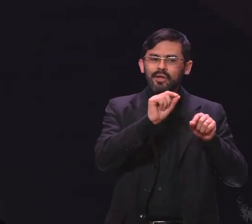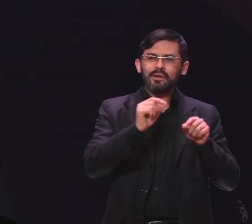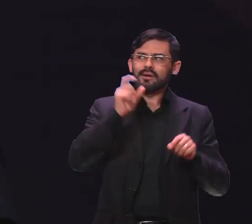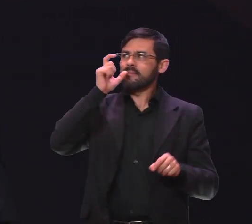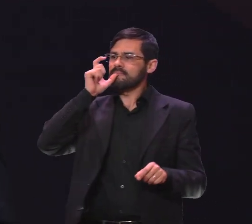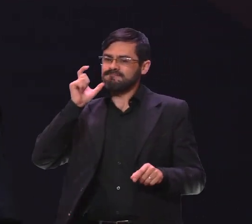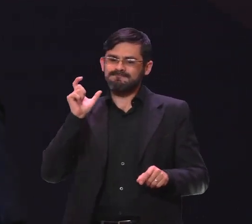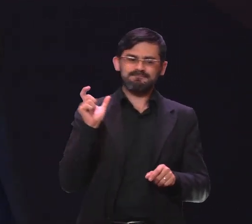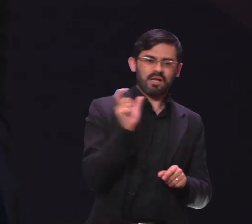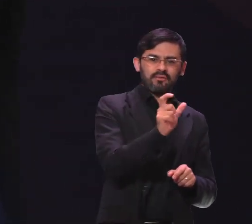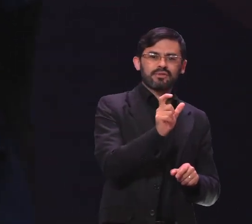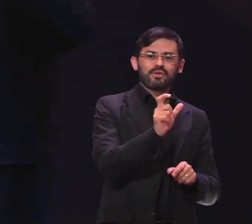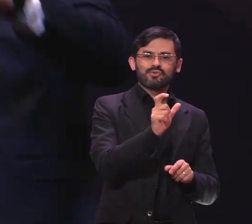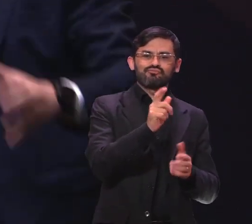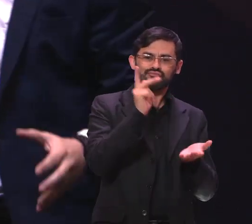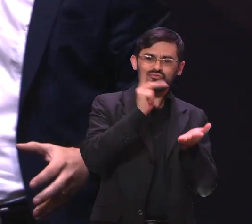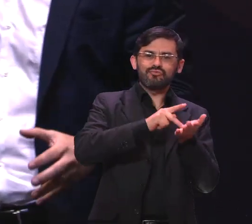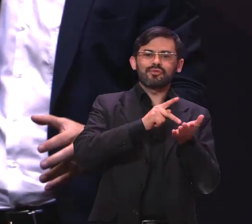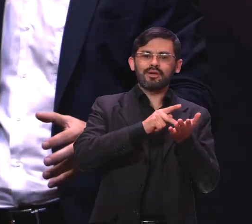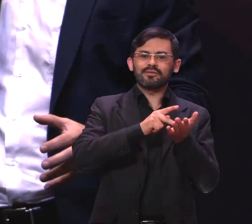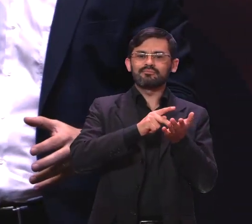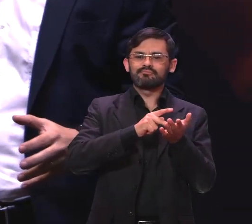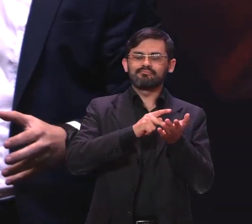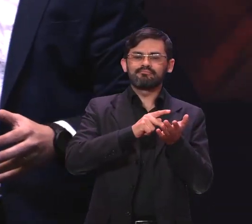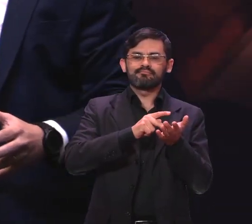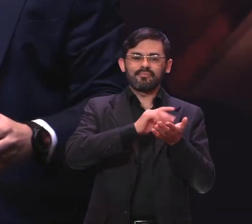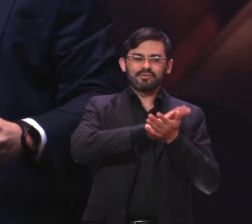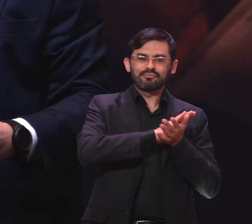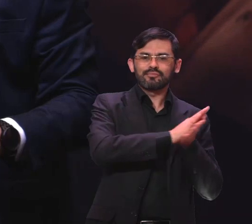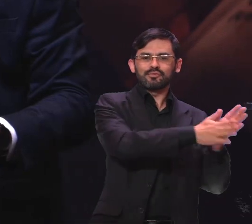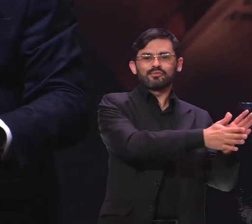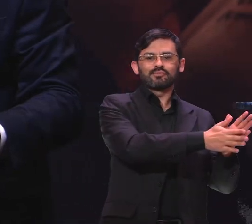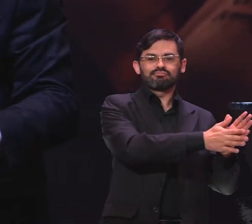sai da boca de Deus, a palavra do Senhor.